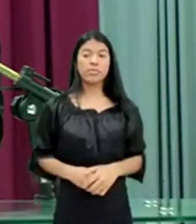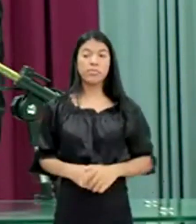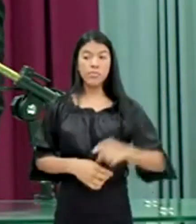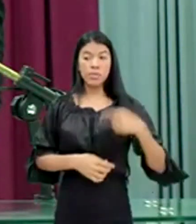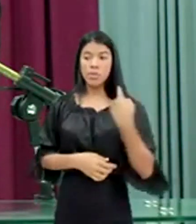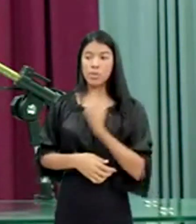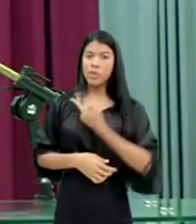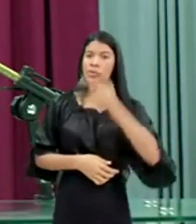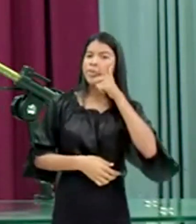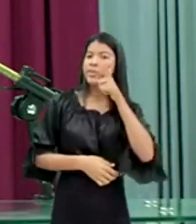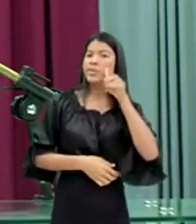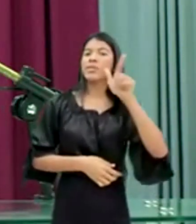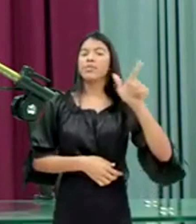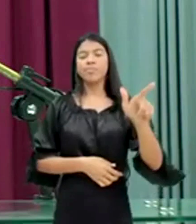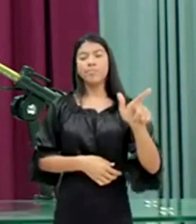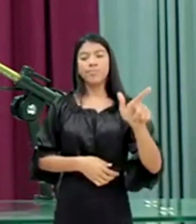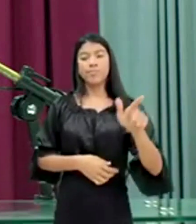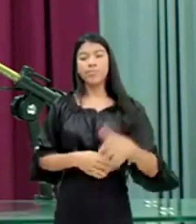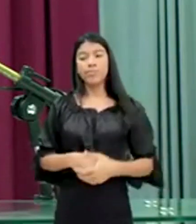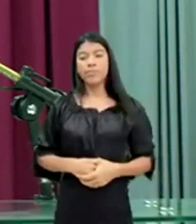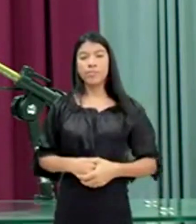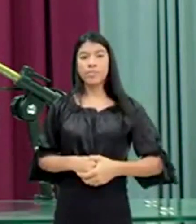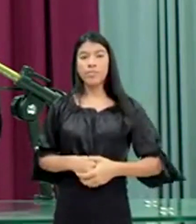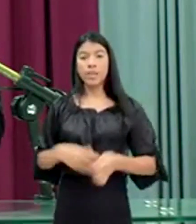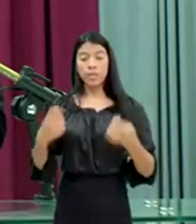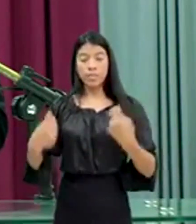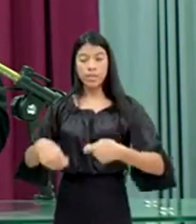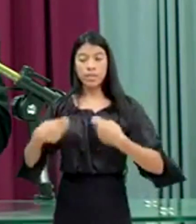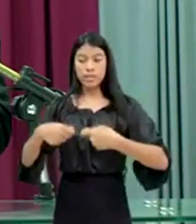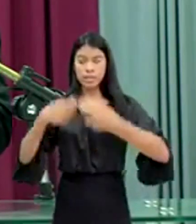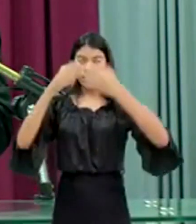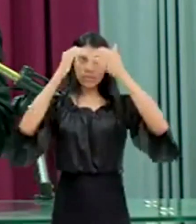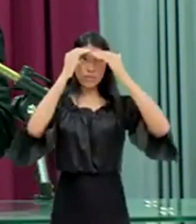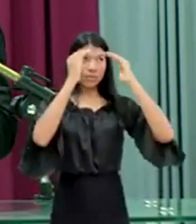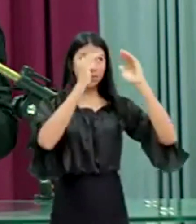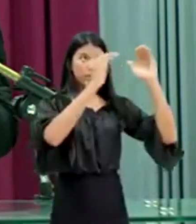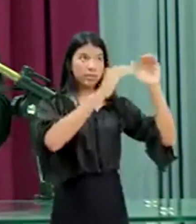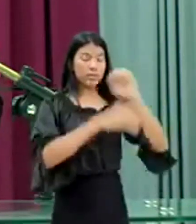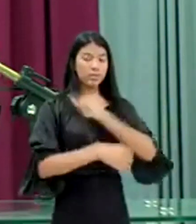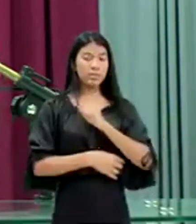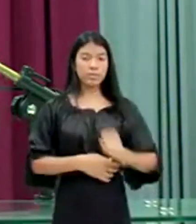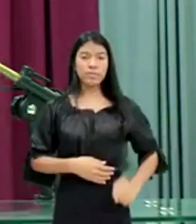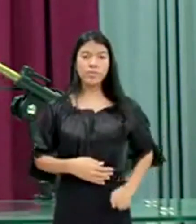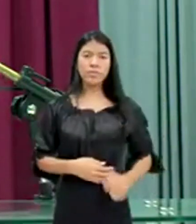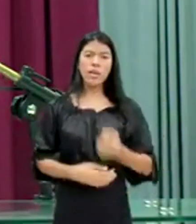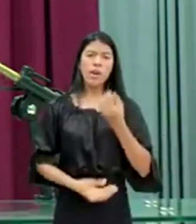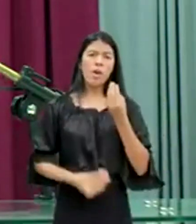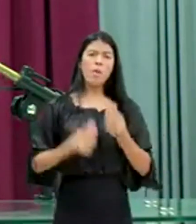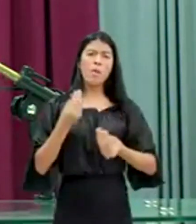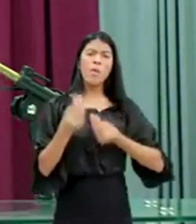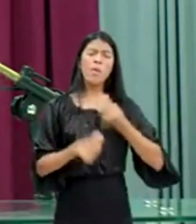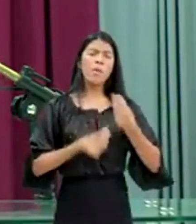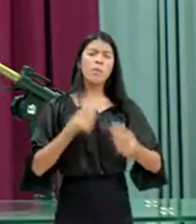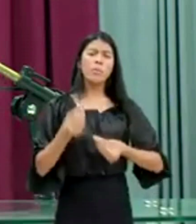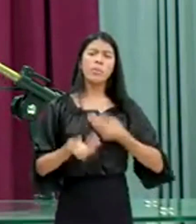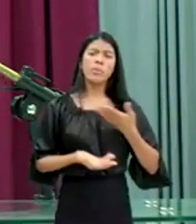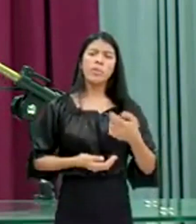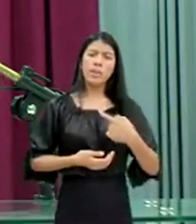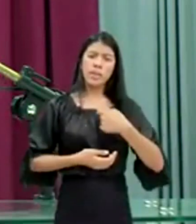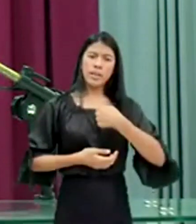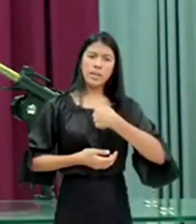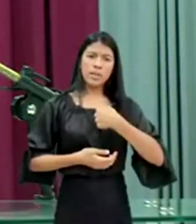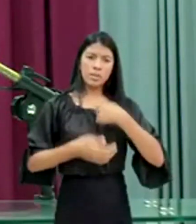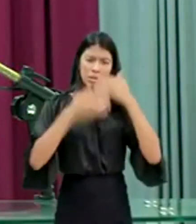que nós não sejamos rebeldes contra o Senhor. E como é que eu posso me tornar rebelde?